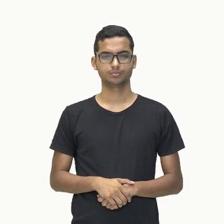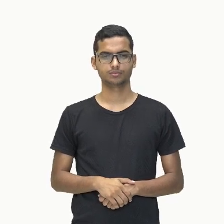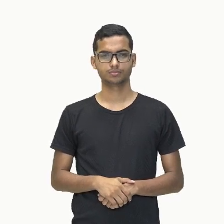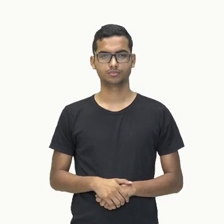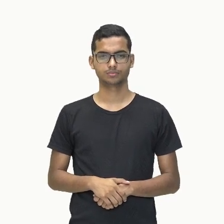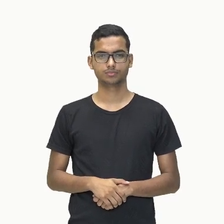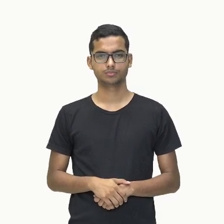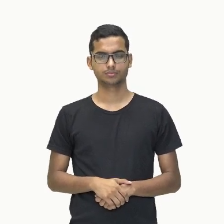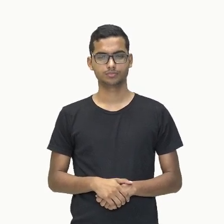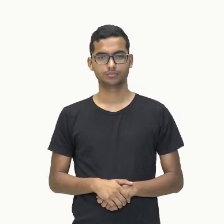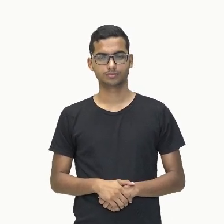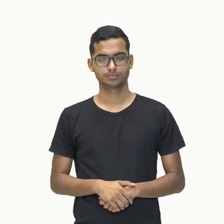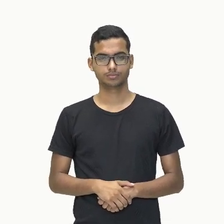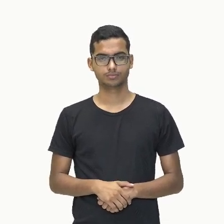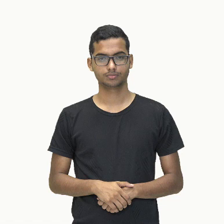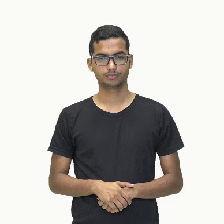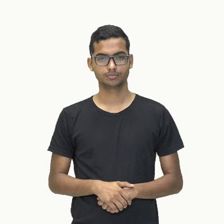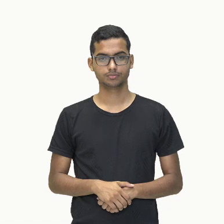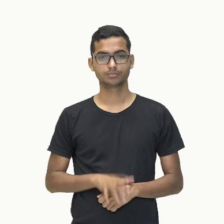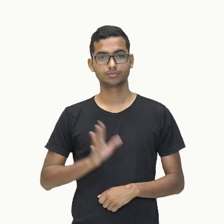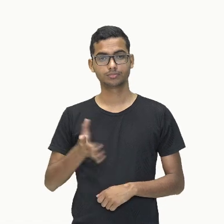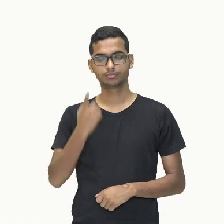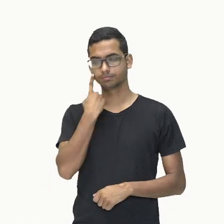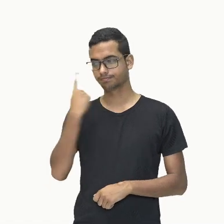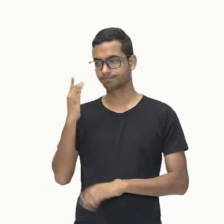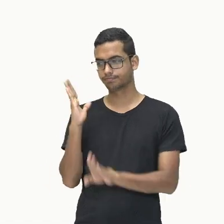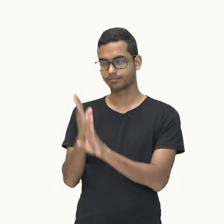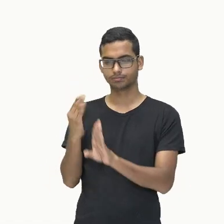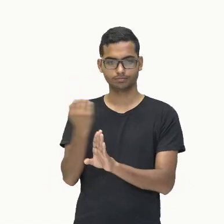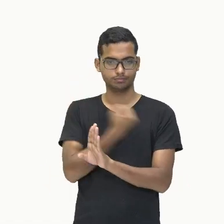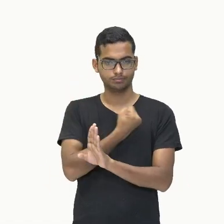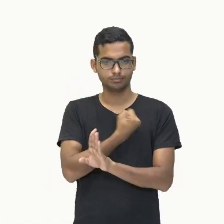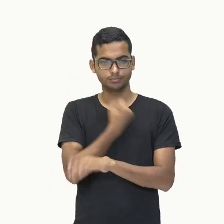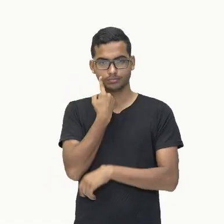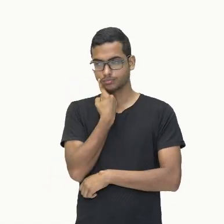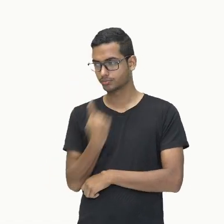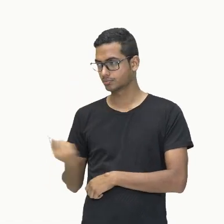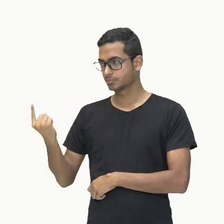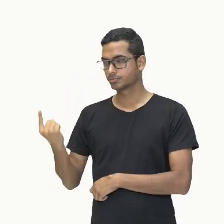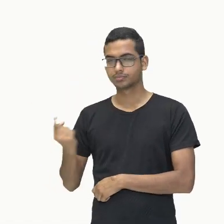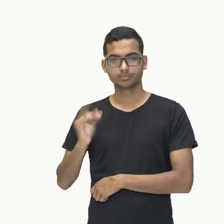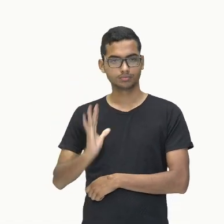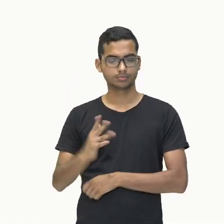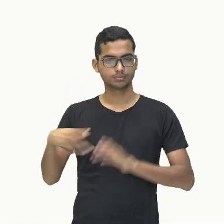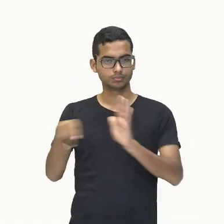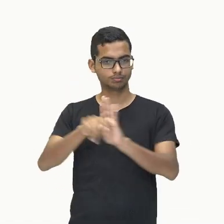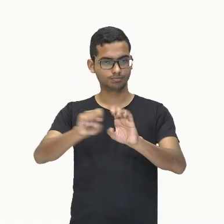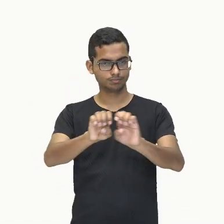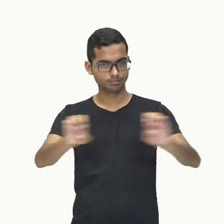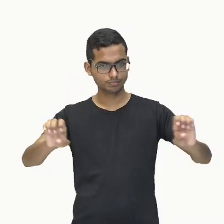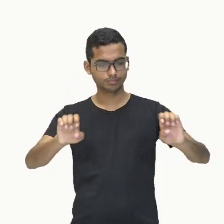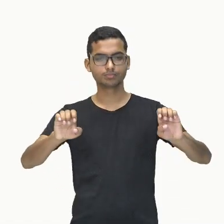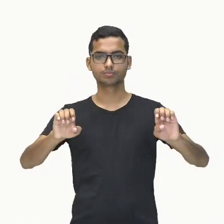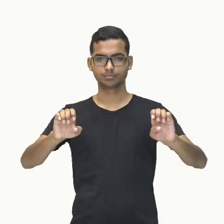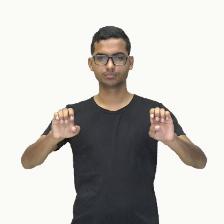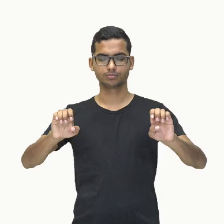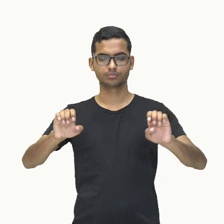Então, identificamos aí os nossos elementos, os nossos coeficientes, tá bom? Dessas equações